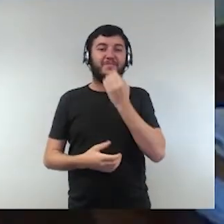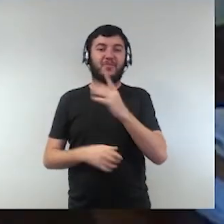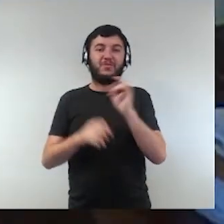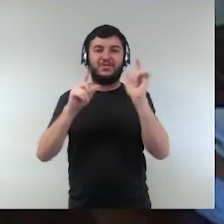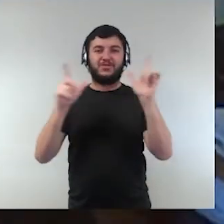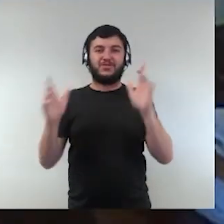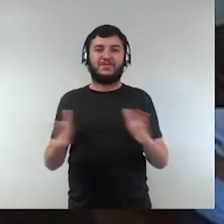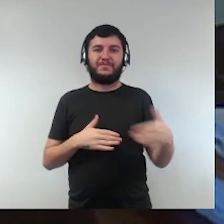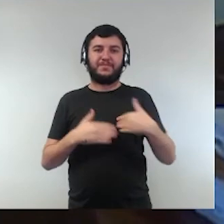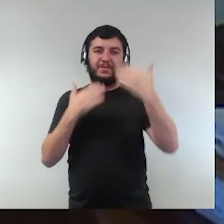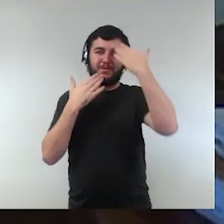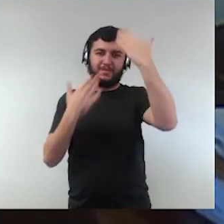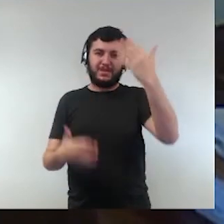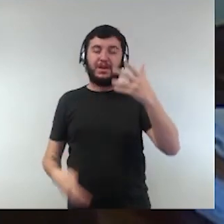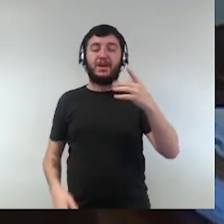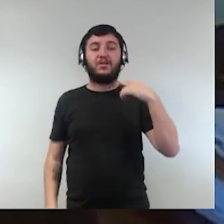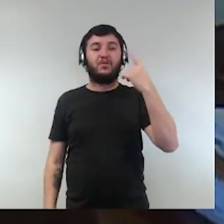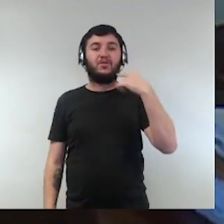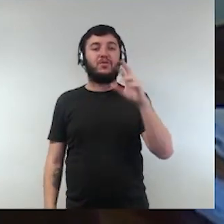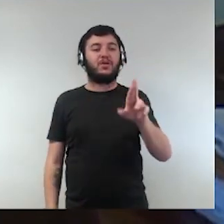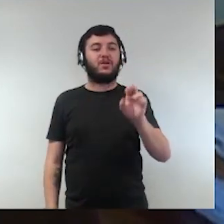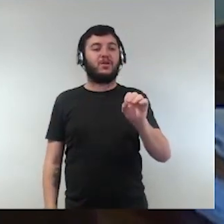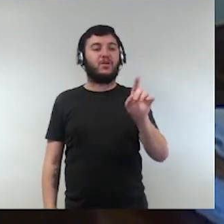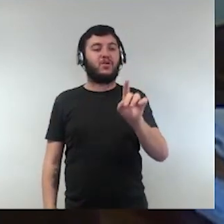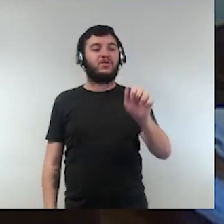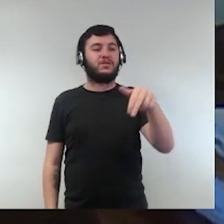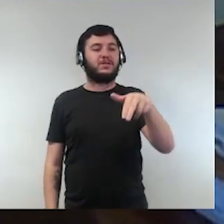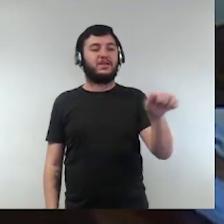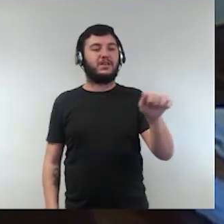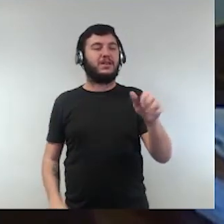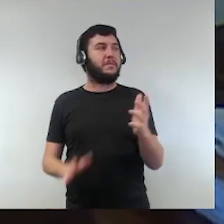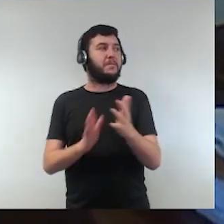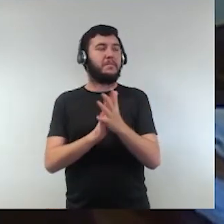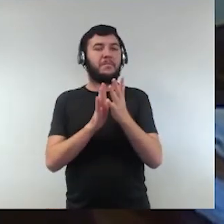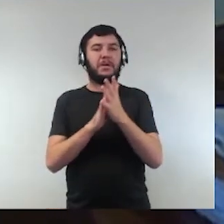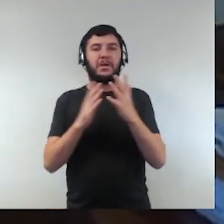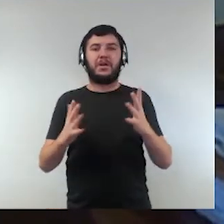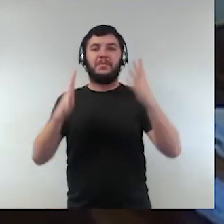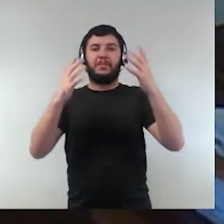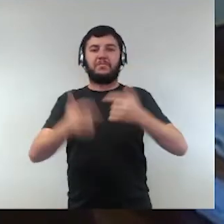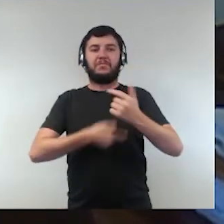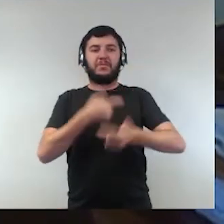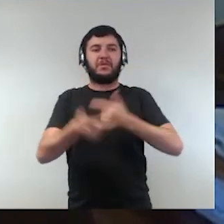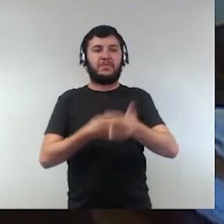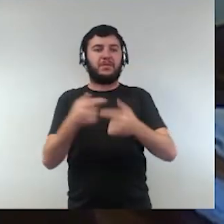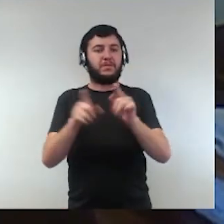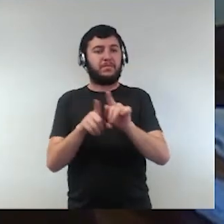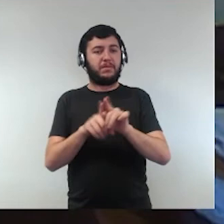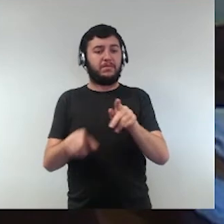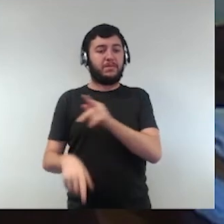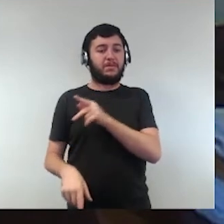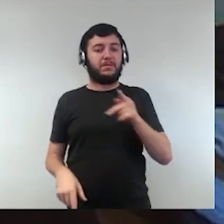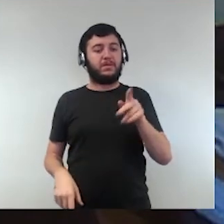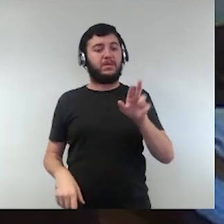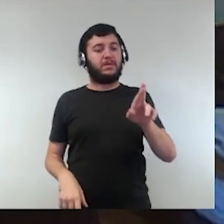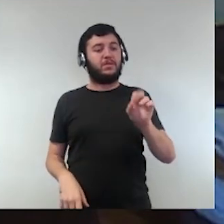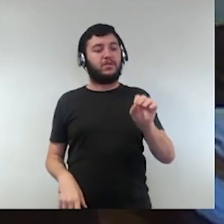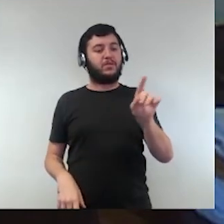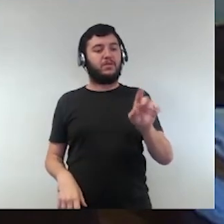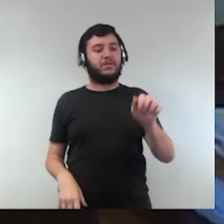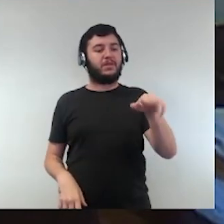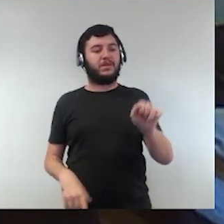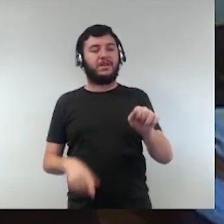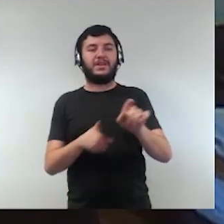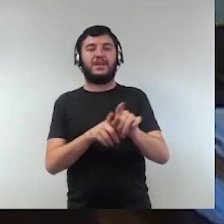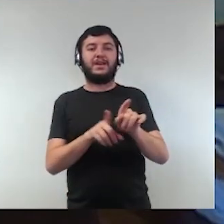Rosana. Parabéns pela explanação, brilhante. Doutora Rosana, que é presidente da Comissão do Bem-Estar Animal da OAB Alagoas.